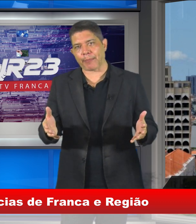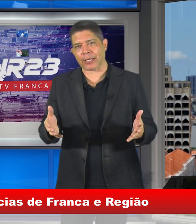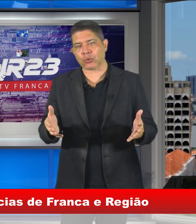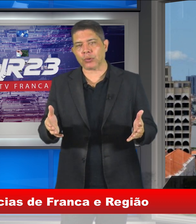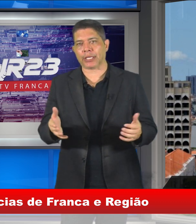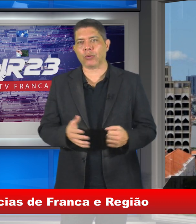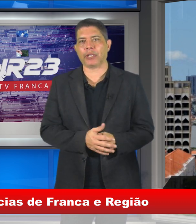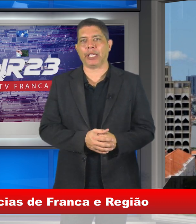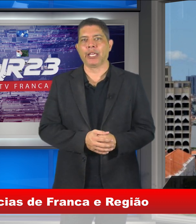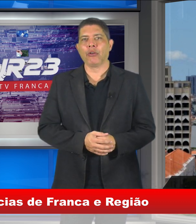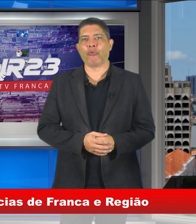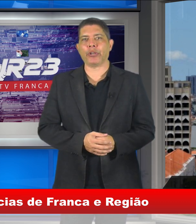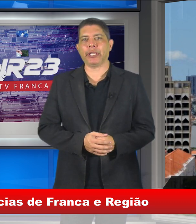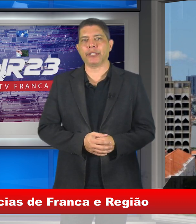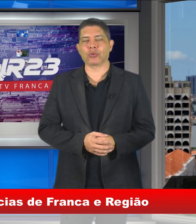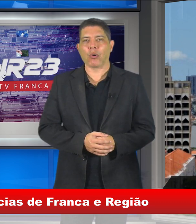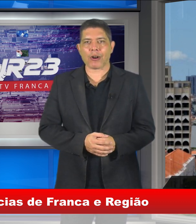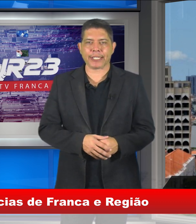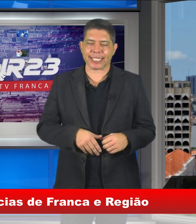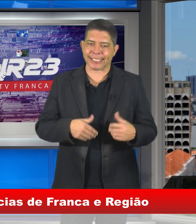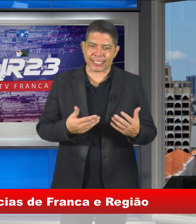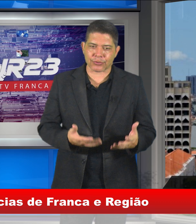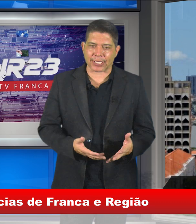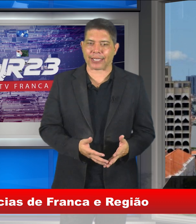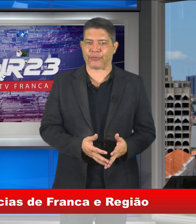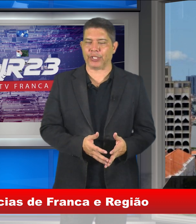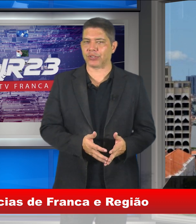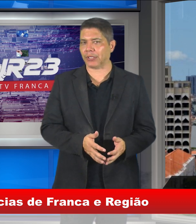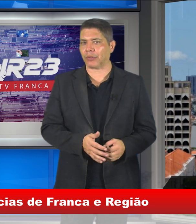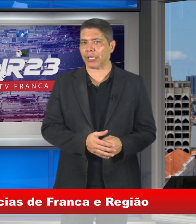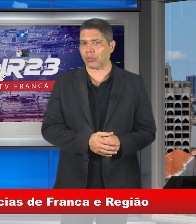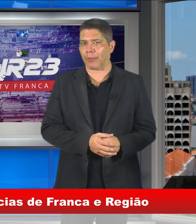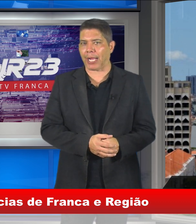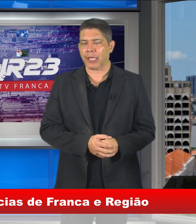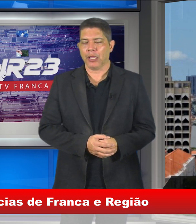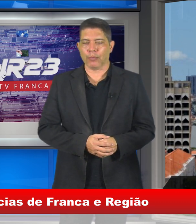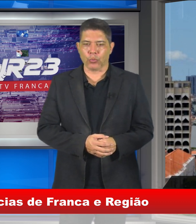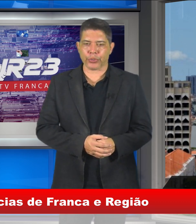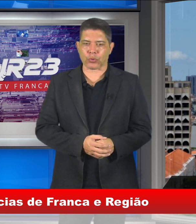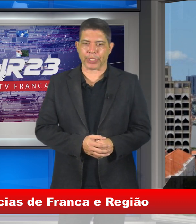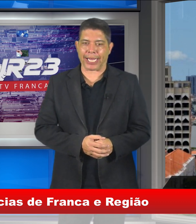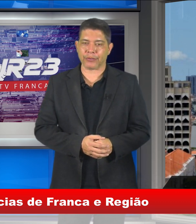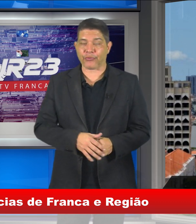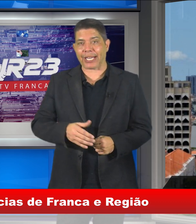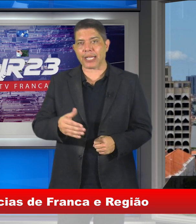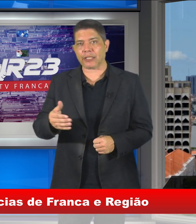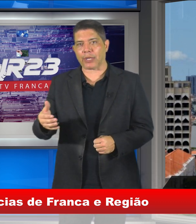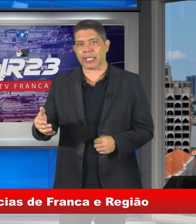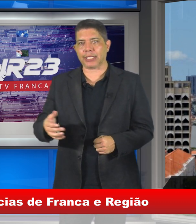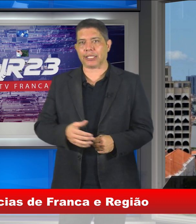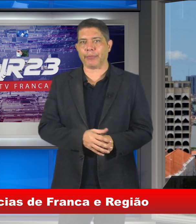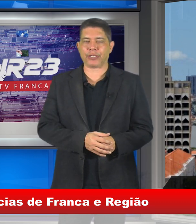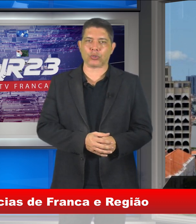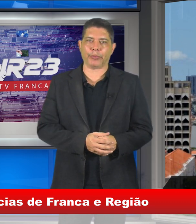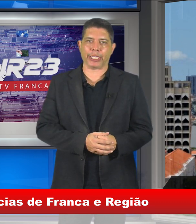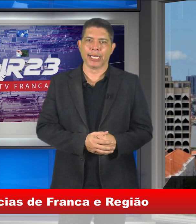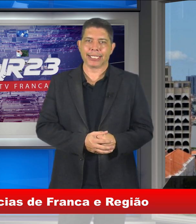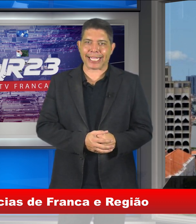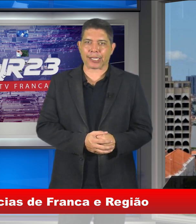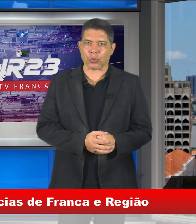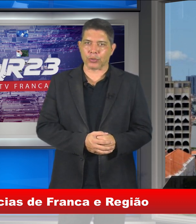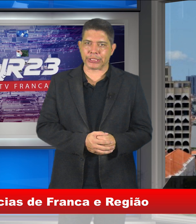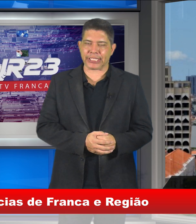repente você perde tudo aquilo que foi suor, né, de tanto sacrifício. Então tem que tomar muito cuidado. Falando ainda também